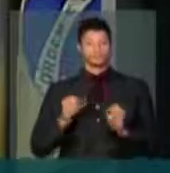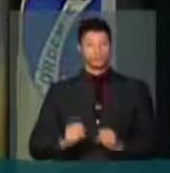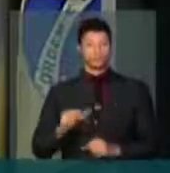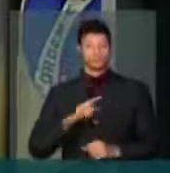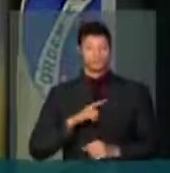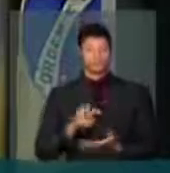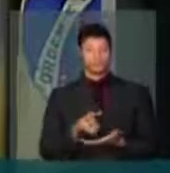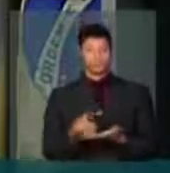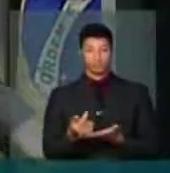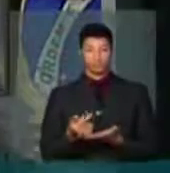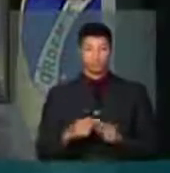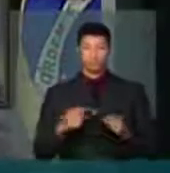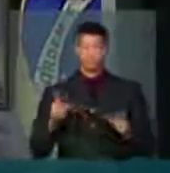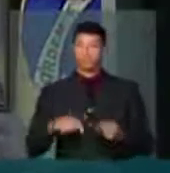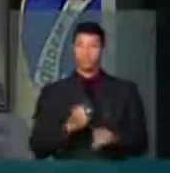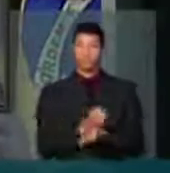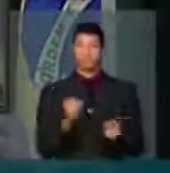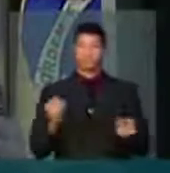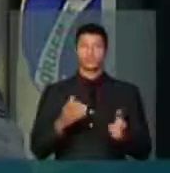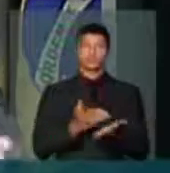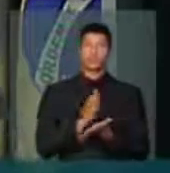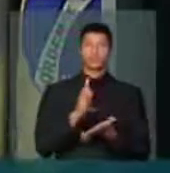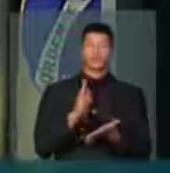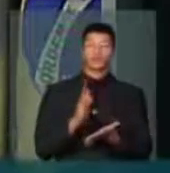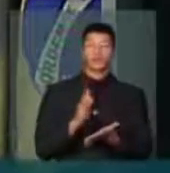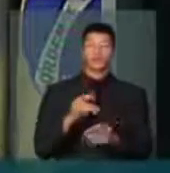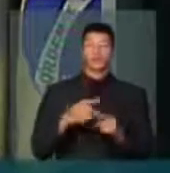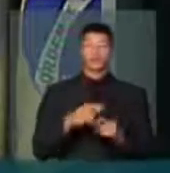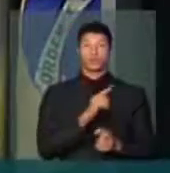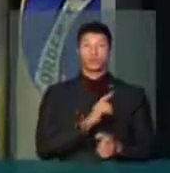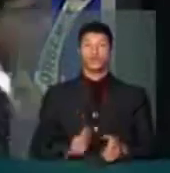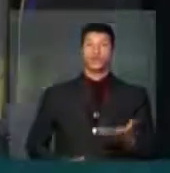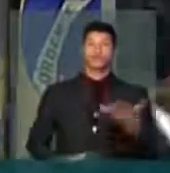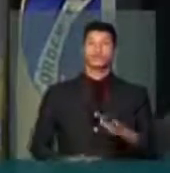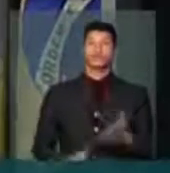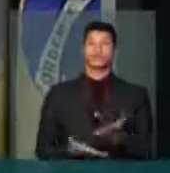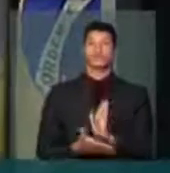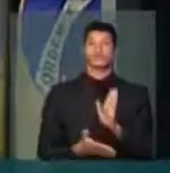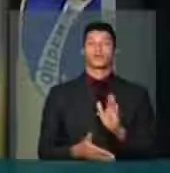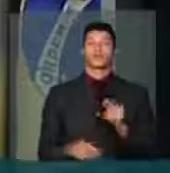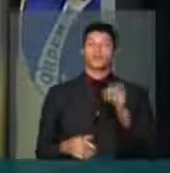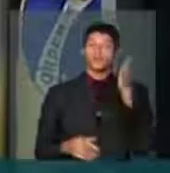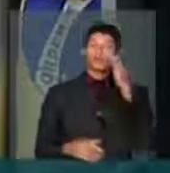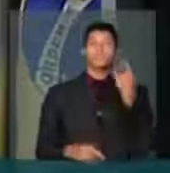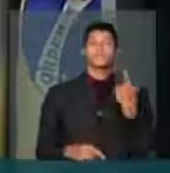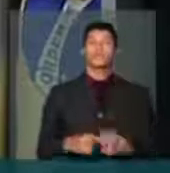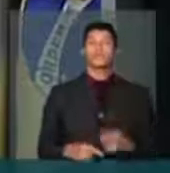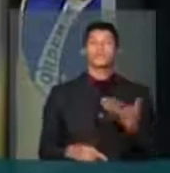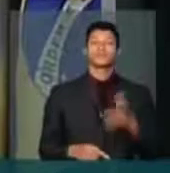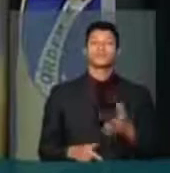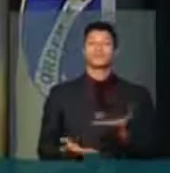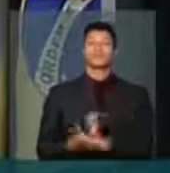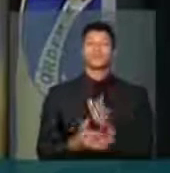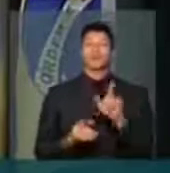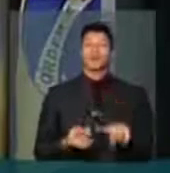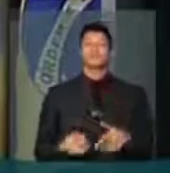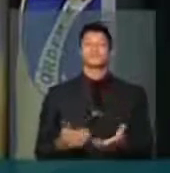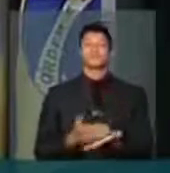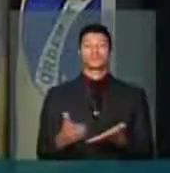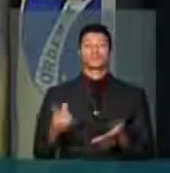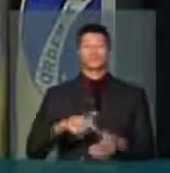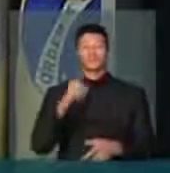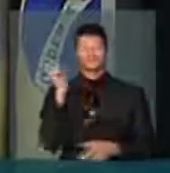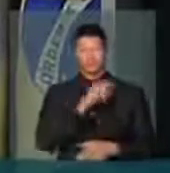ter o orçamento. Mas era impossível aprovar, porque o governo não queria aprovar. E sabe por que o governo não queria? É cruel,